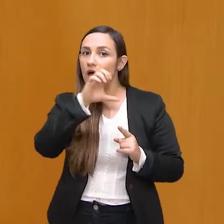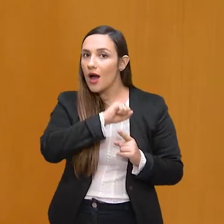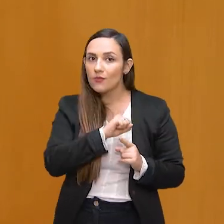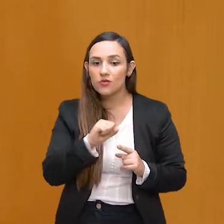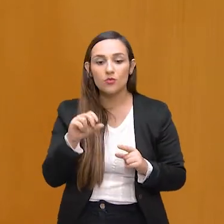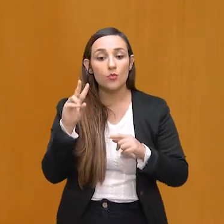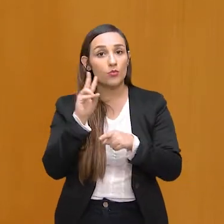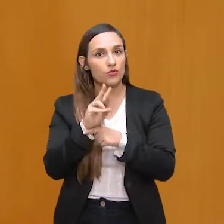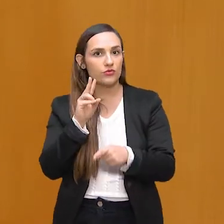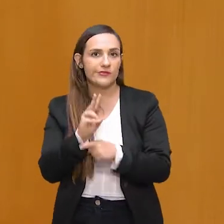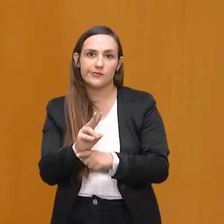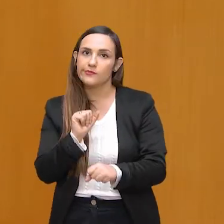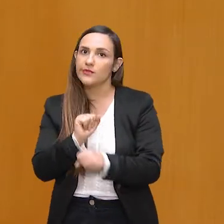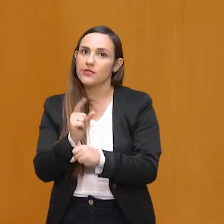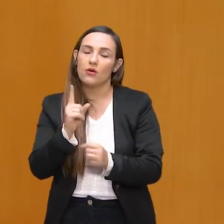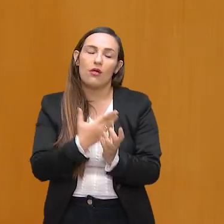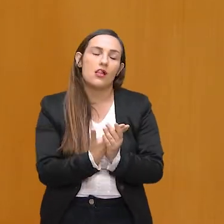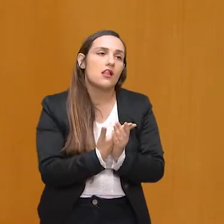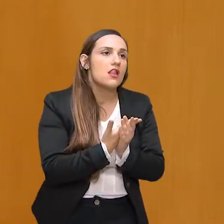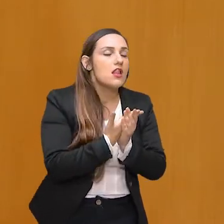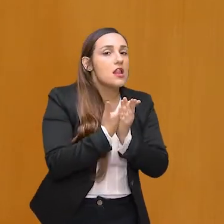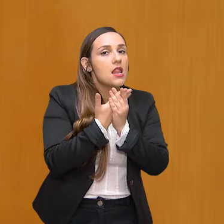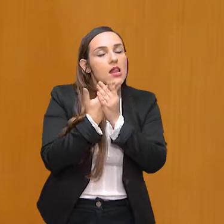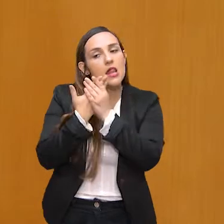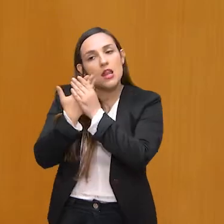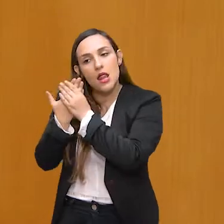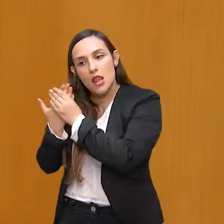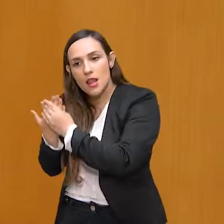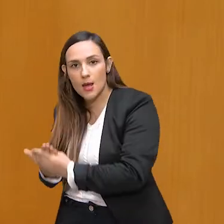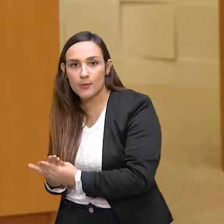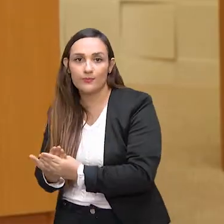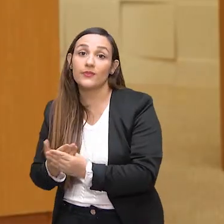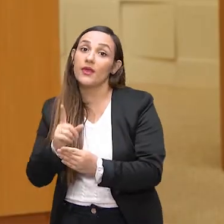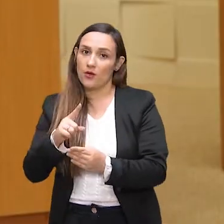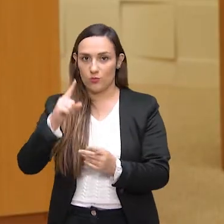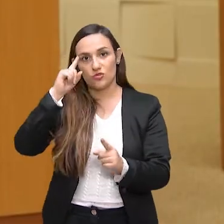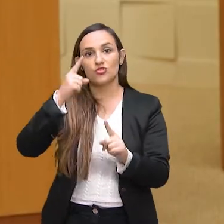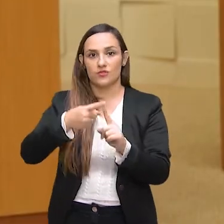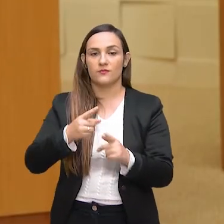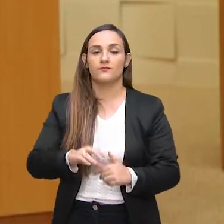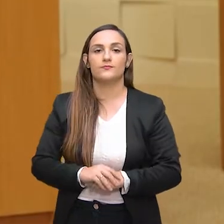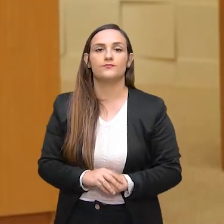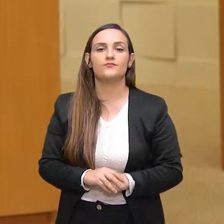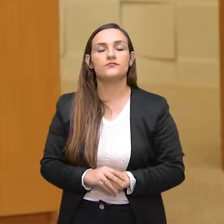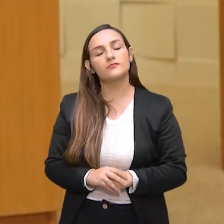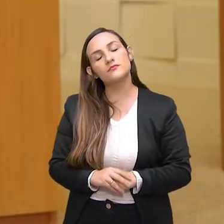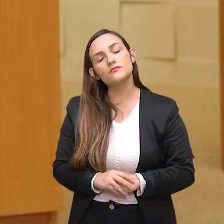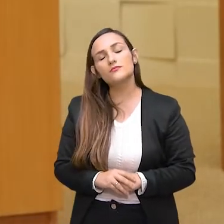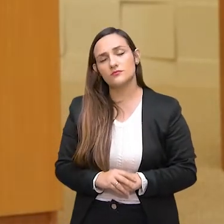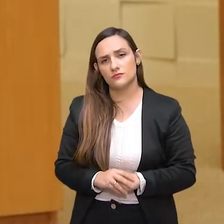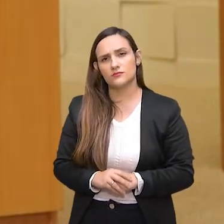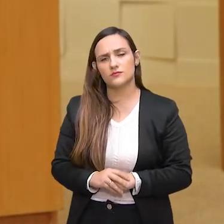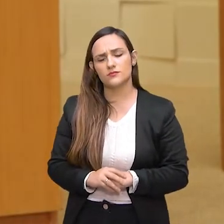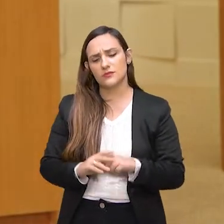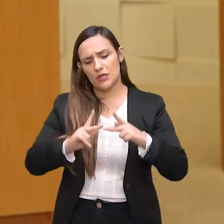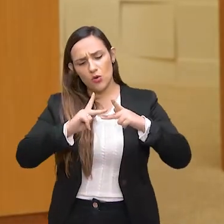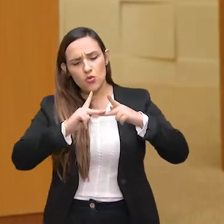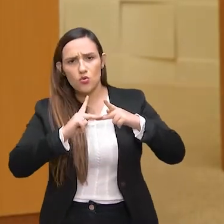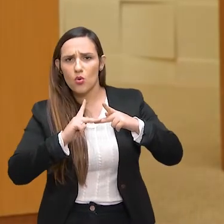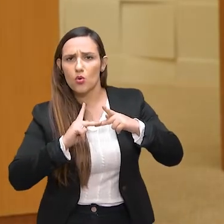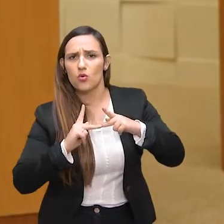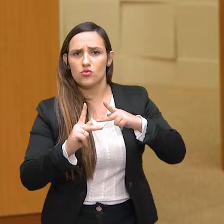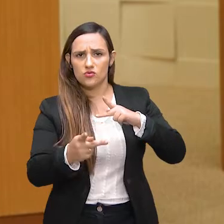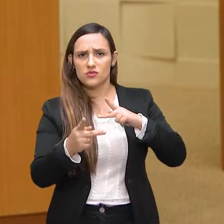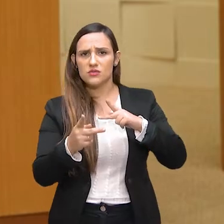bem da vida, não tem que esperar a duração de um processo. Pelo menos essa é a ideia, né, do processo. E essa consequência,